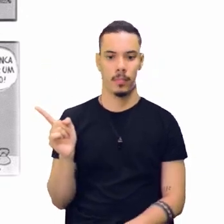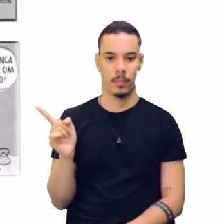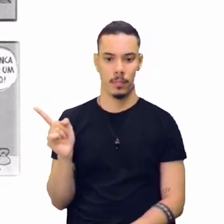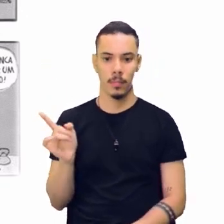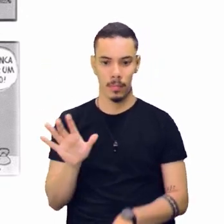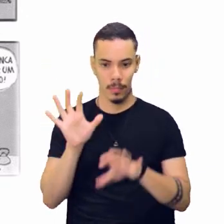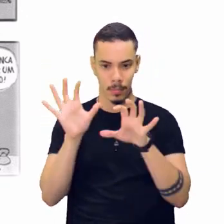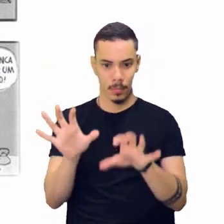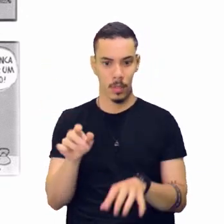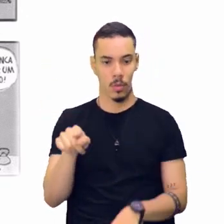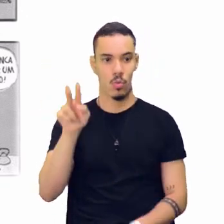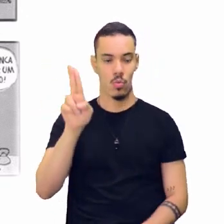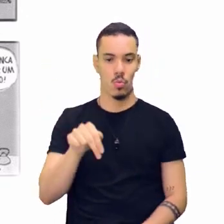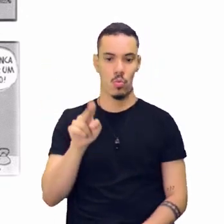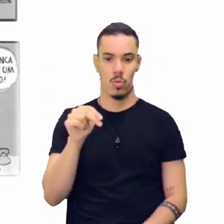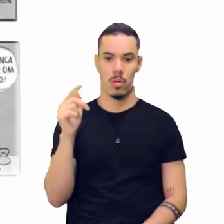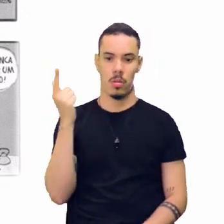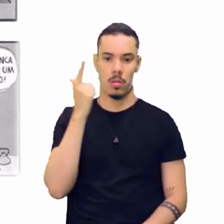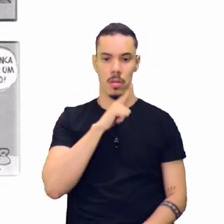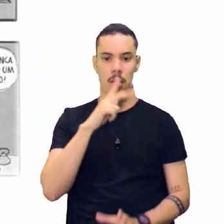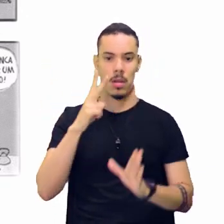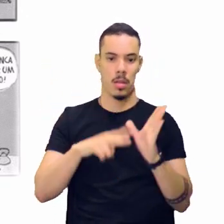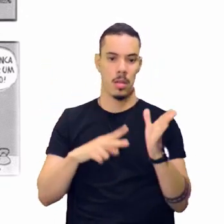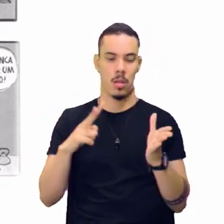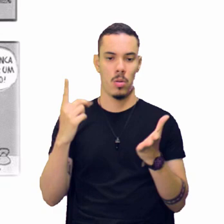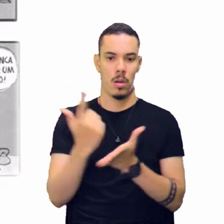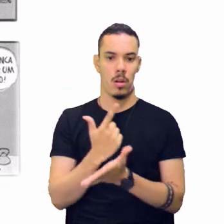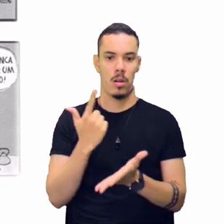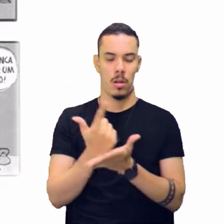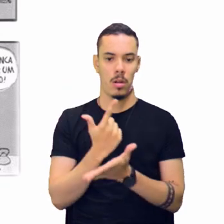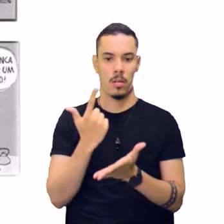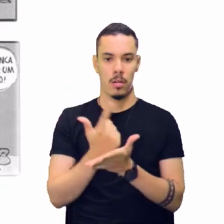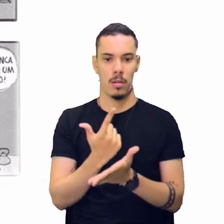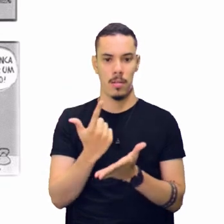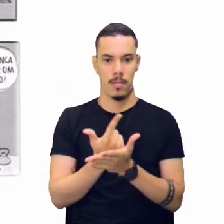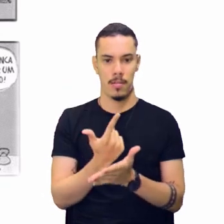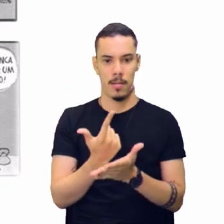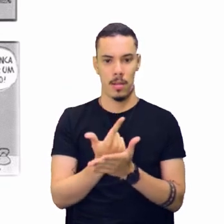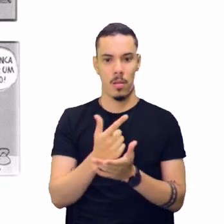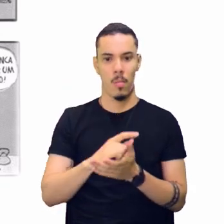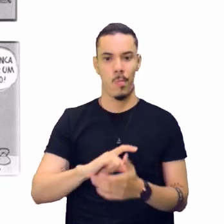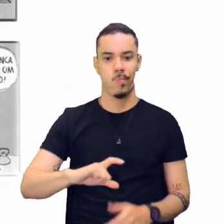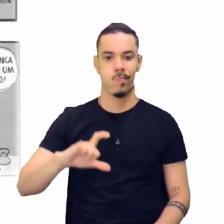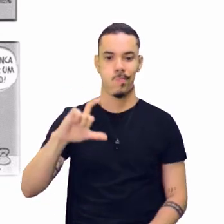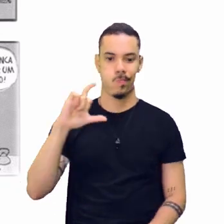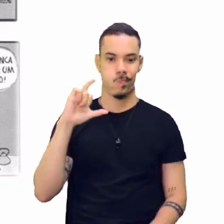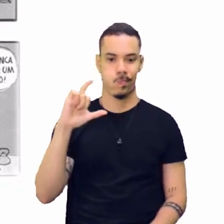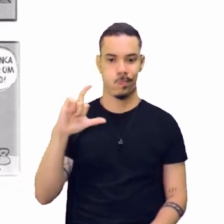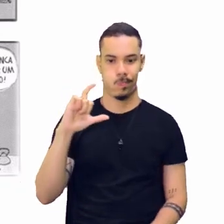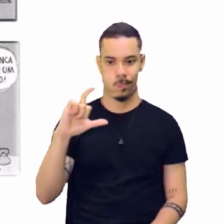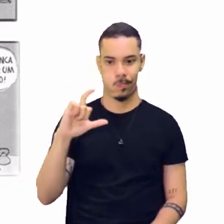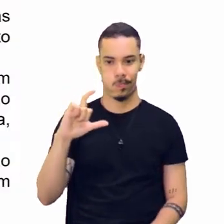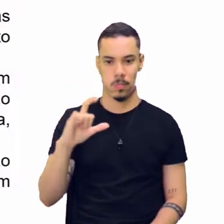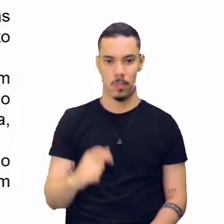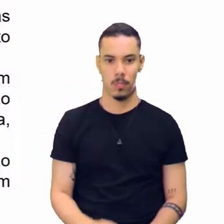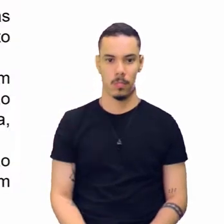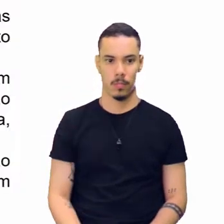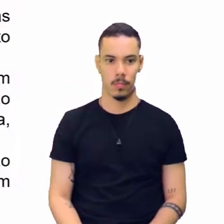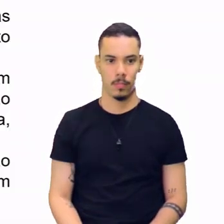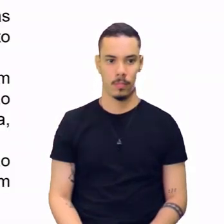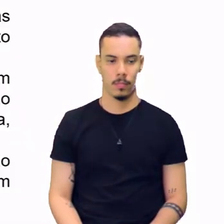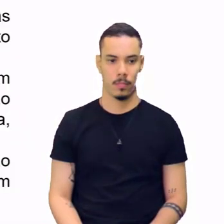Desse jeito, você nunca vai terminar de ler um livro tão grosso.